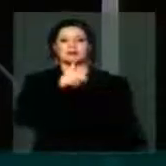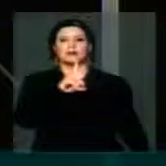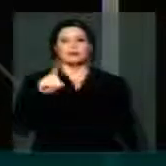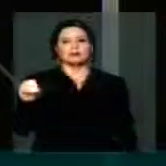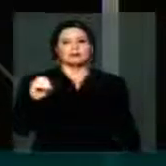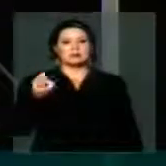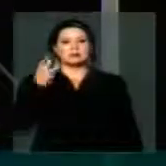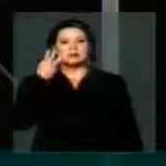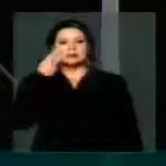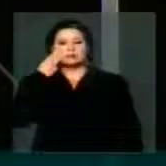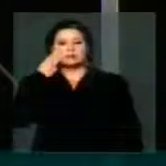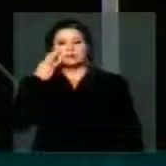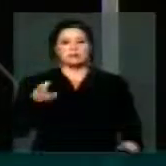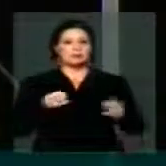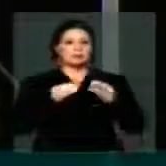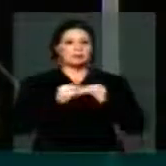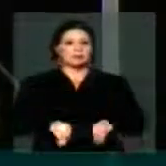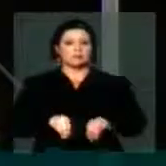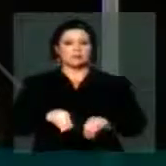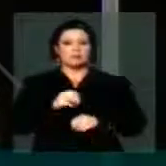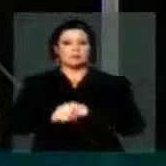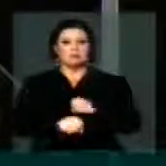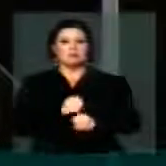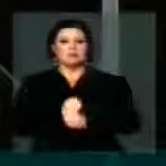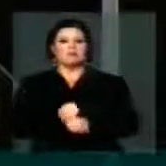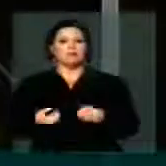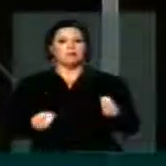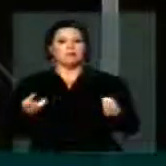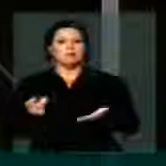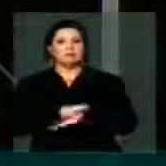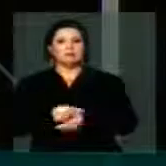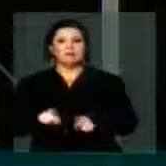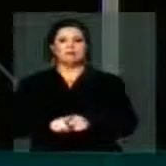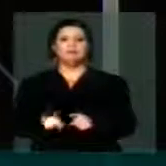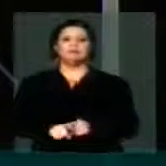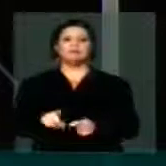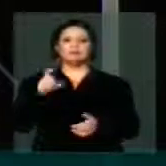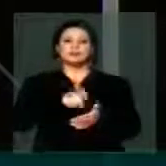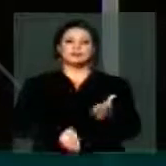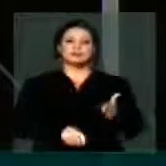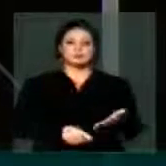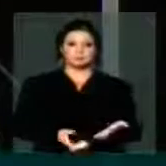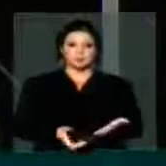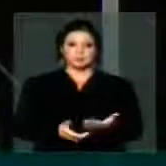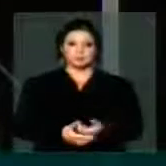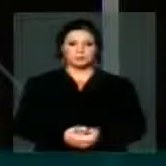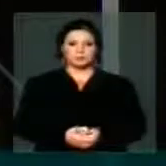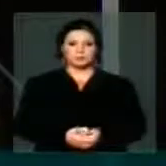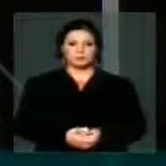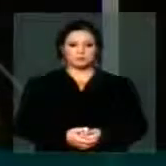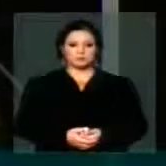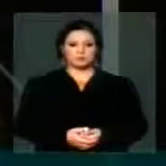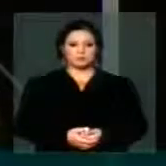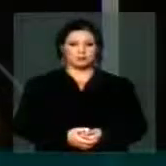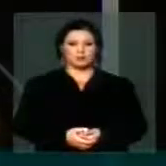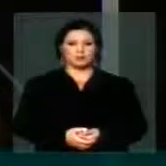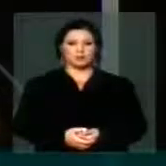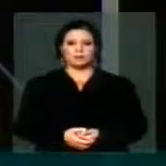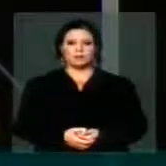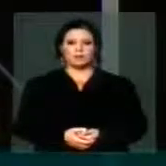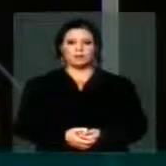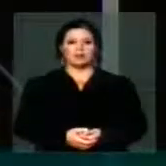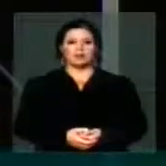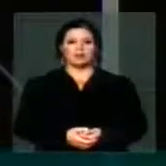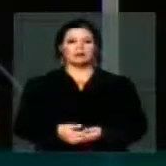100 milhões de reais em prejuízo por ano, em razão da forma da tributação atual. Pelo